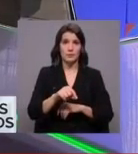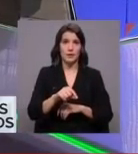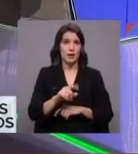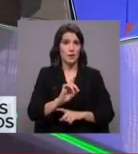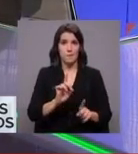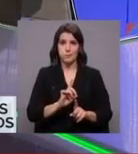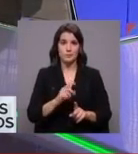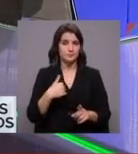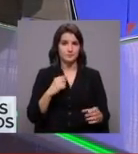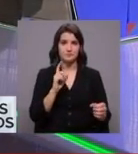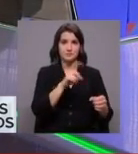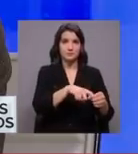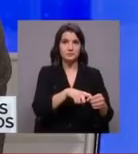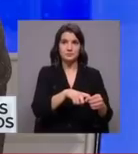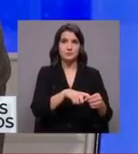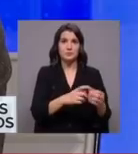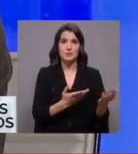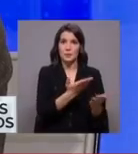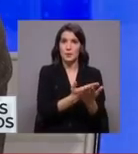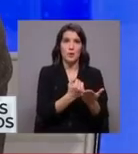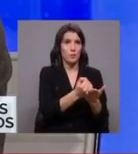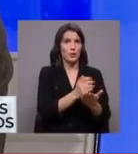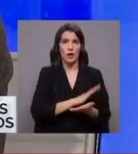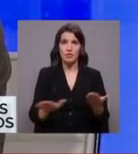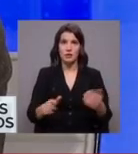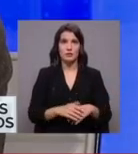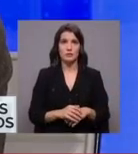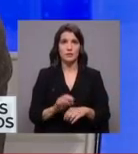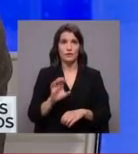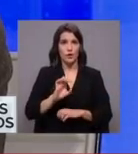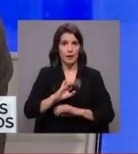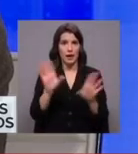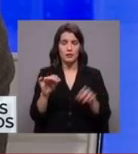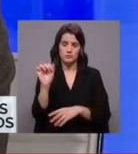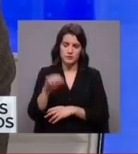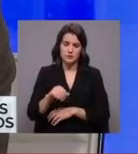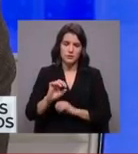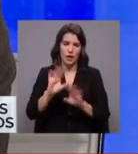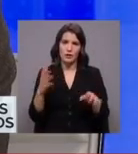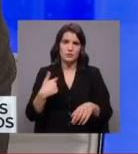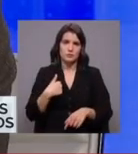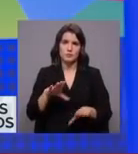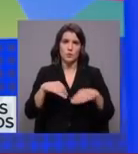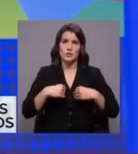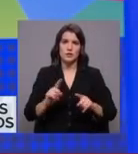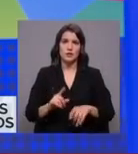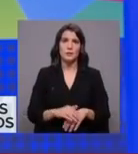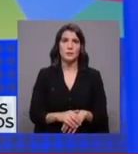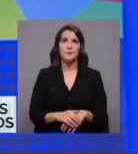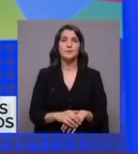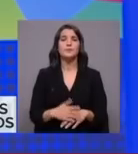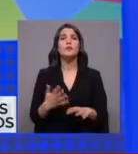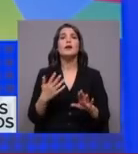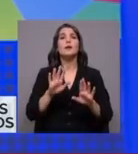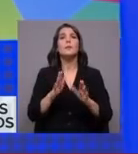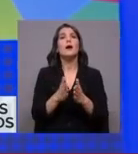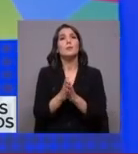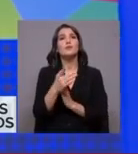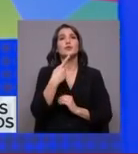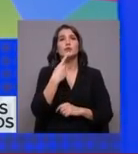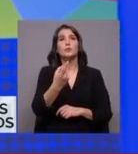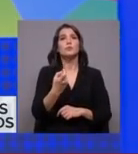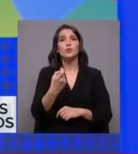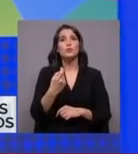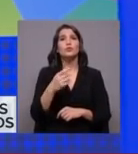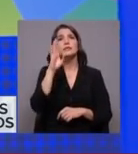a o impedimento de qualquer solução que o CDs tem a pele clara forma de Lara ficou bem espesso e por isso não é uma questão ele já agora e sim eu